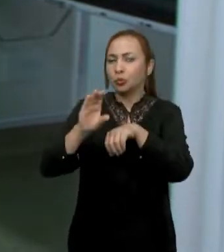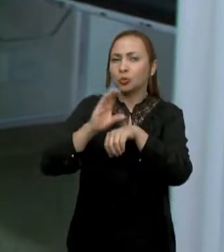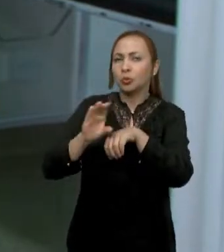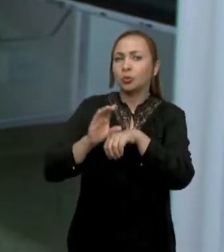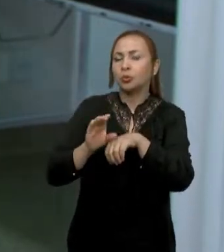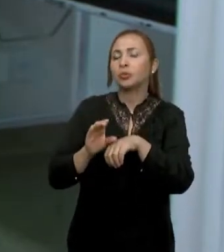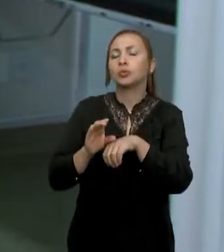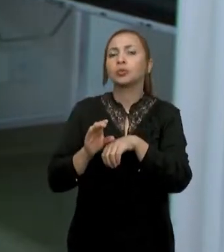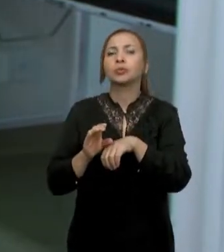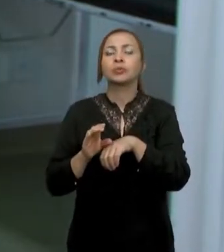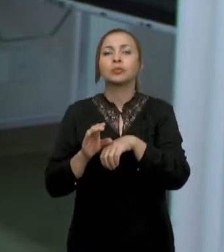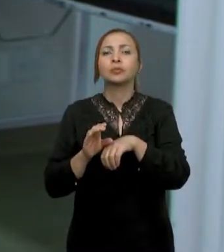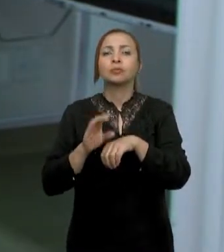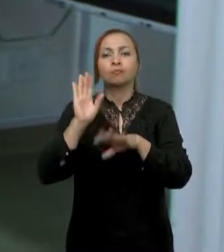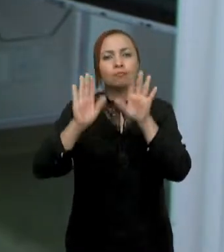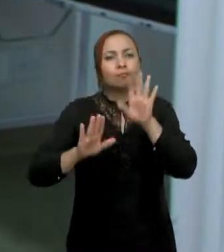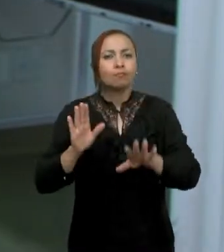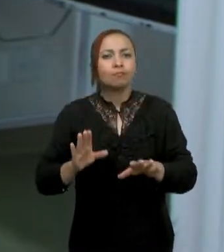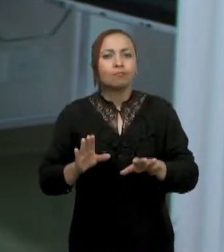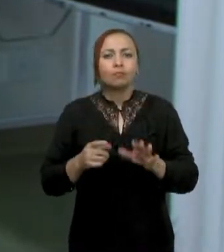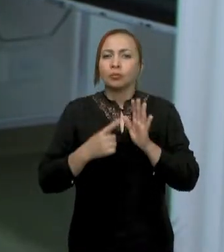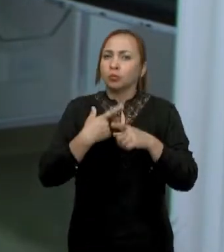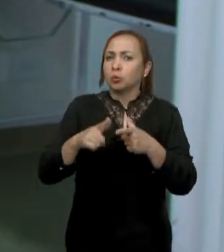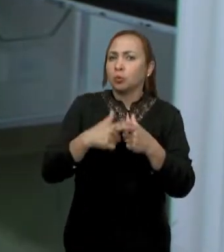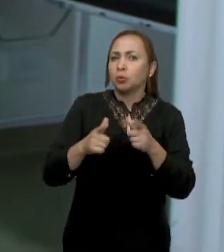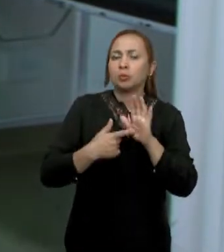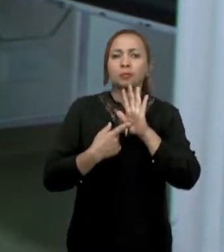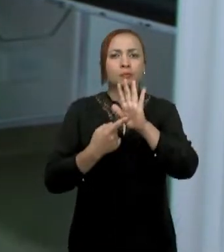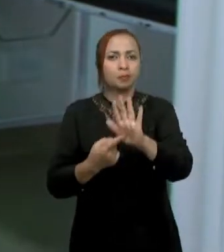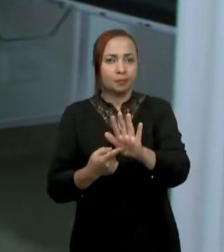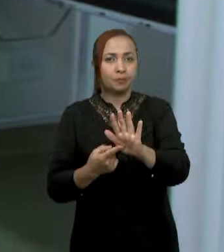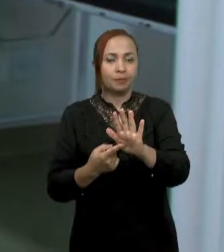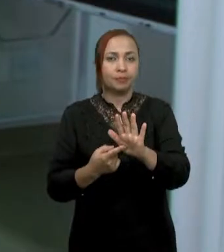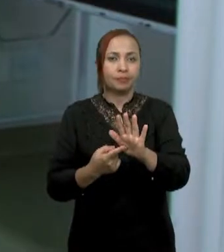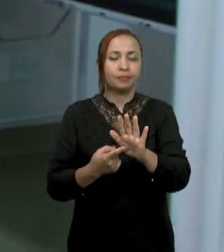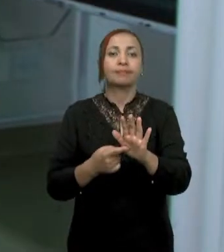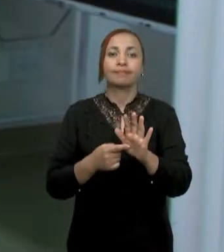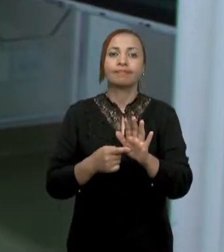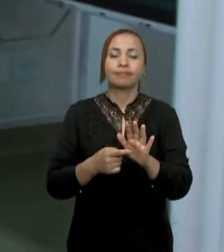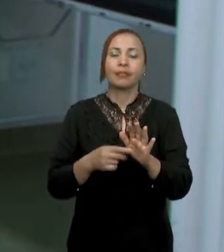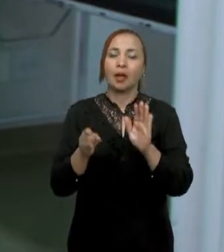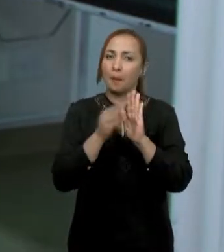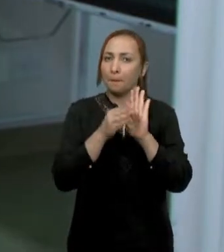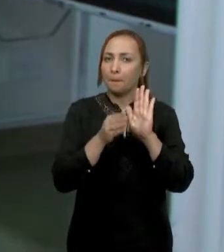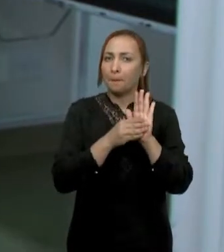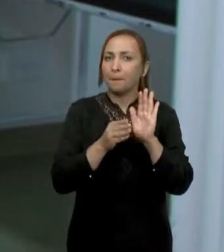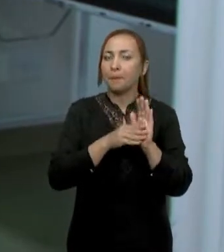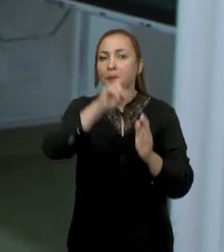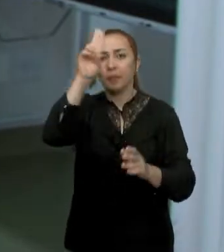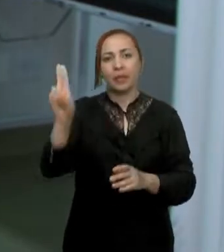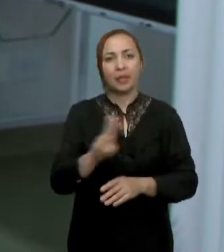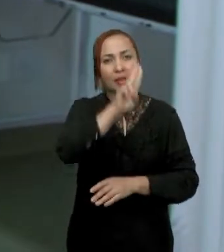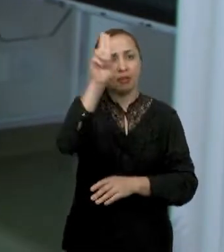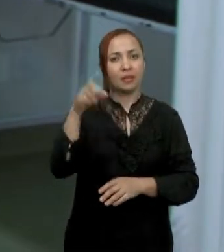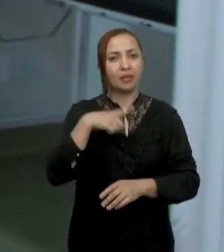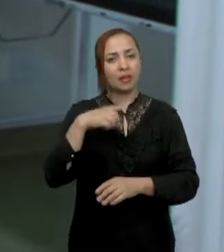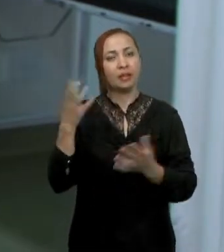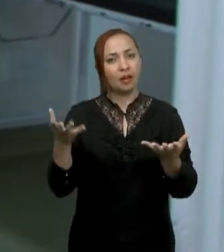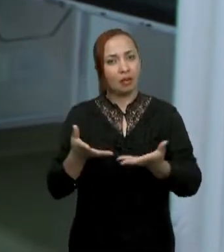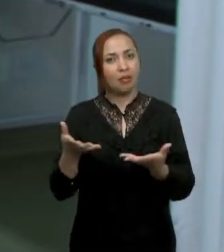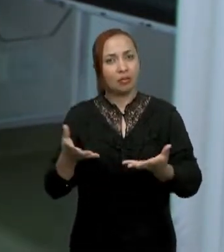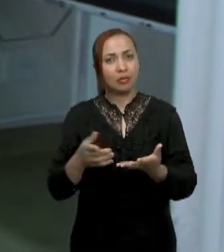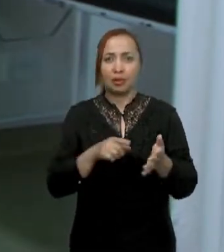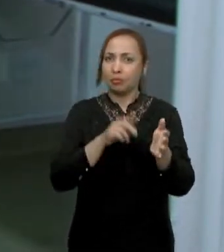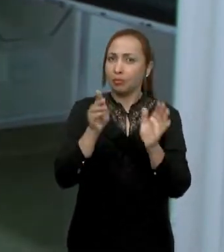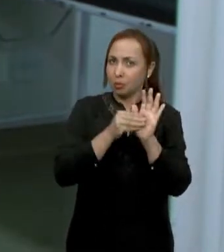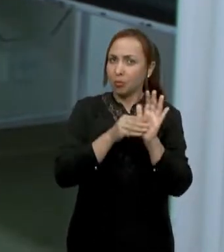cursos, especialidades, sequelas apresentadas, né? Então, essas são as propostas que a universidade tem nesse momento,